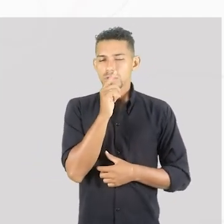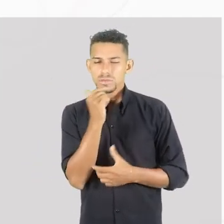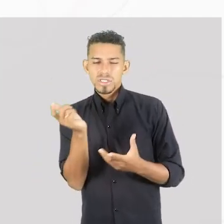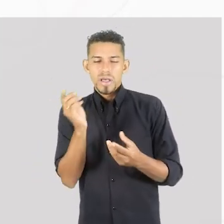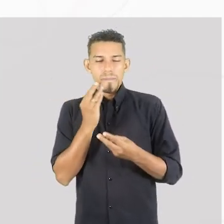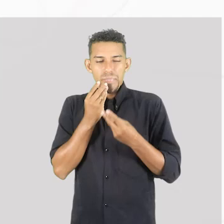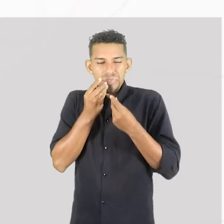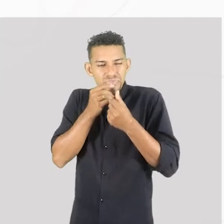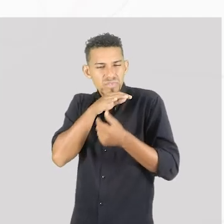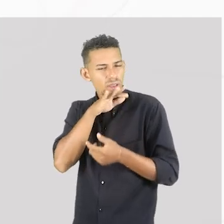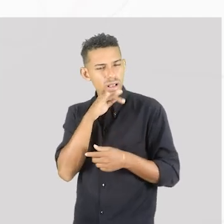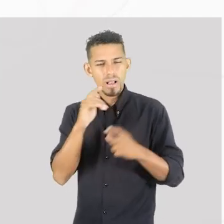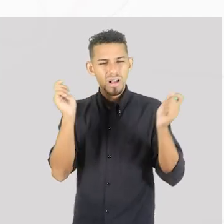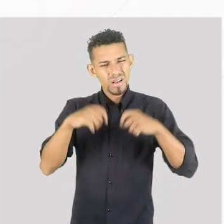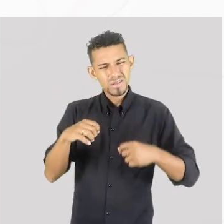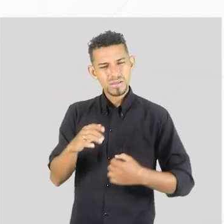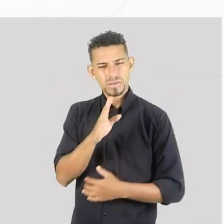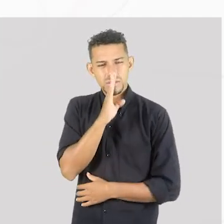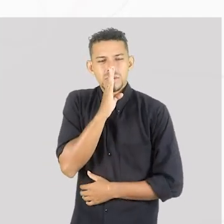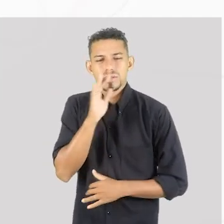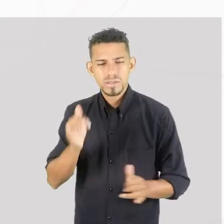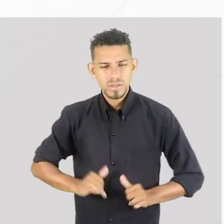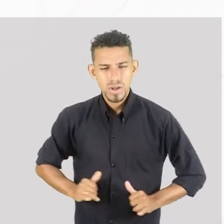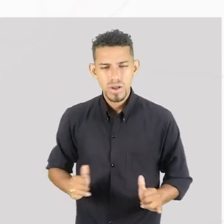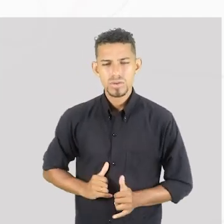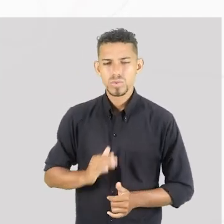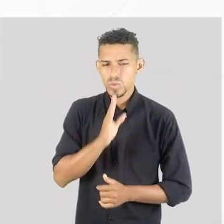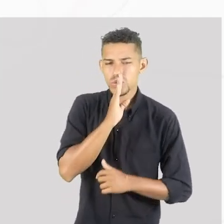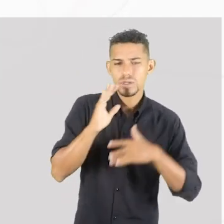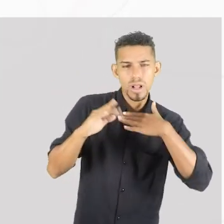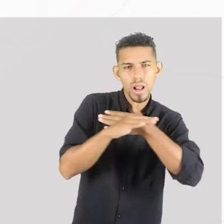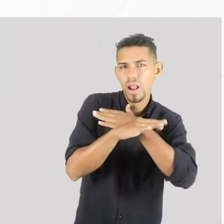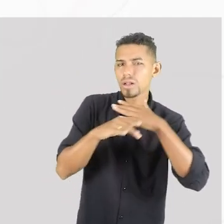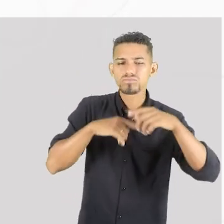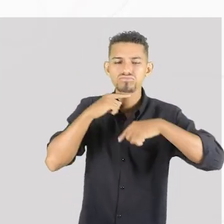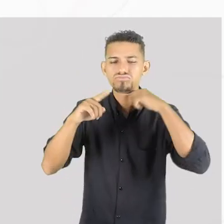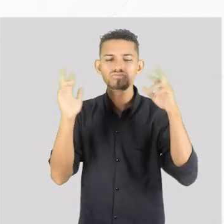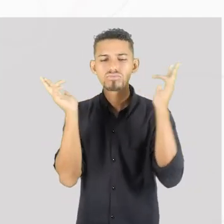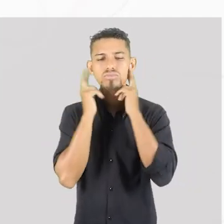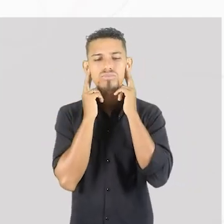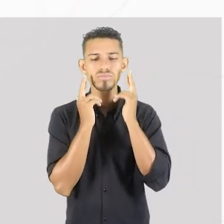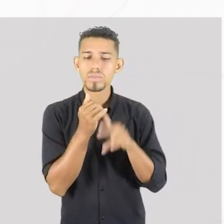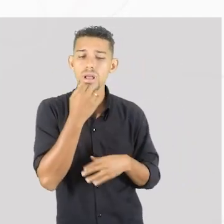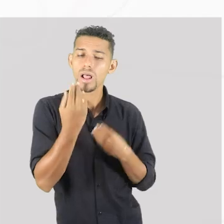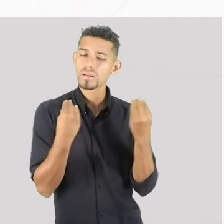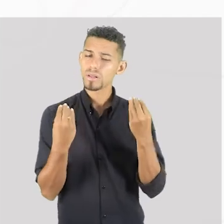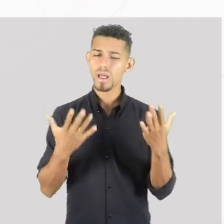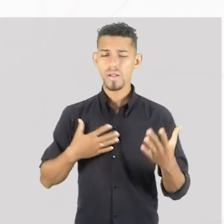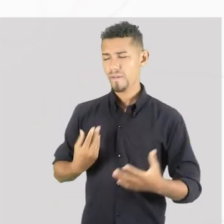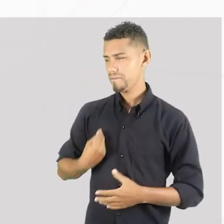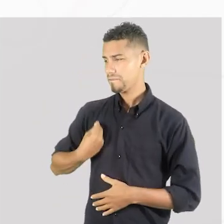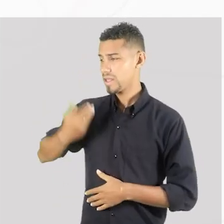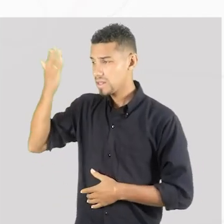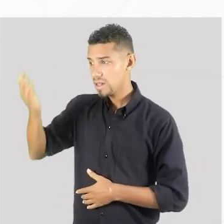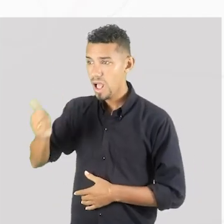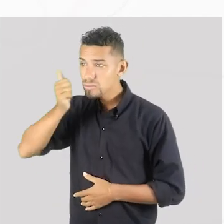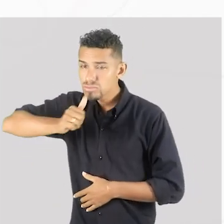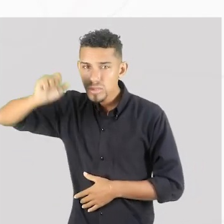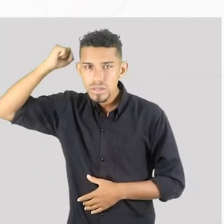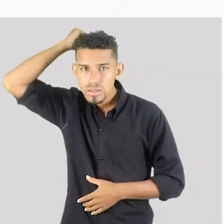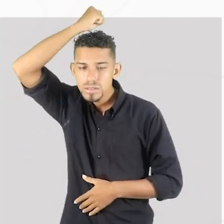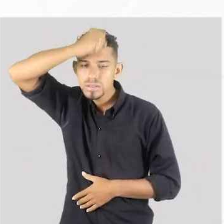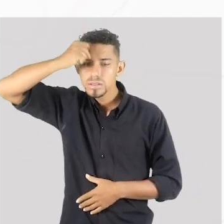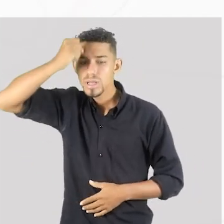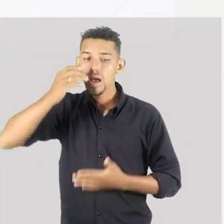a boca, resta o peito. Silêncio na cidade não se escuta. De que me vale ser filho da santa? Melhor seria